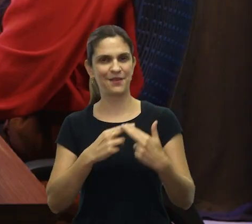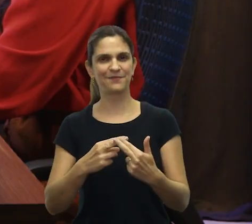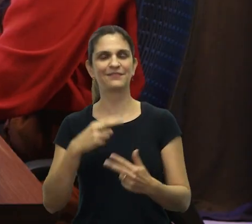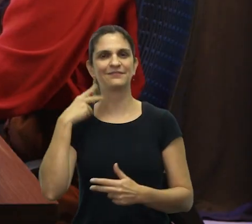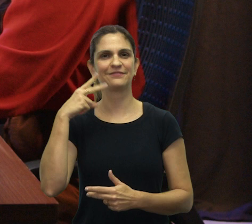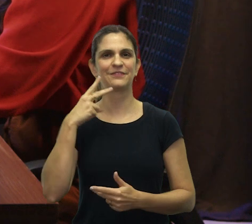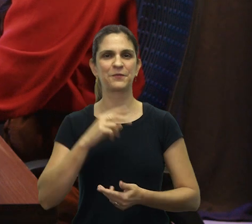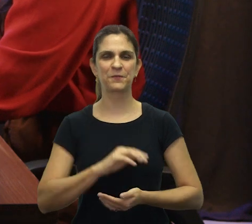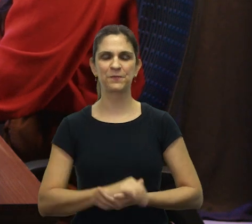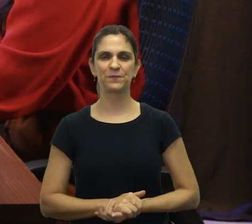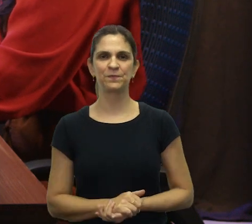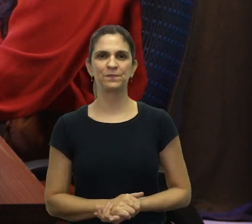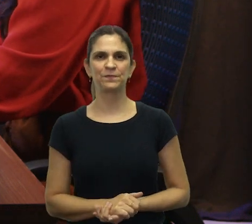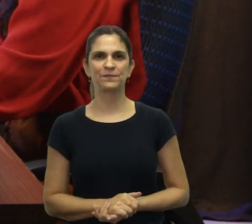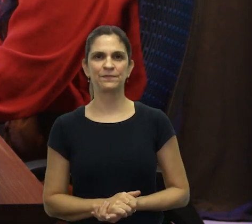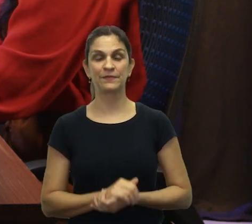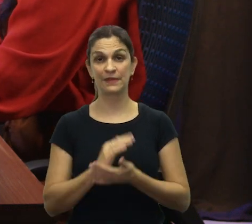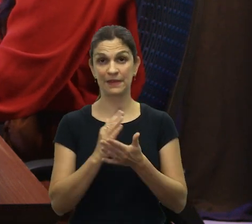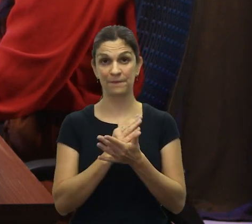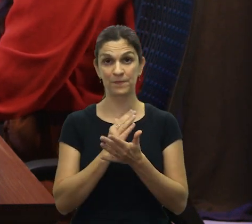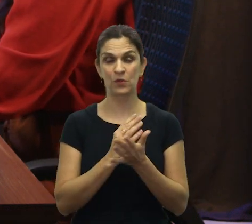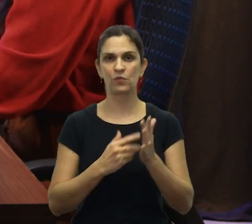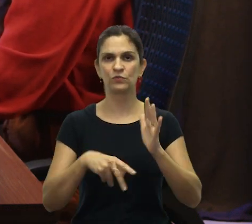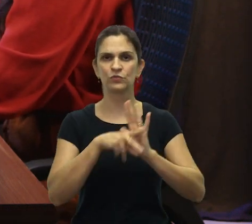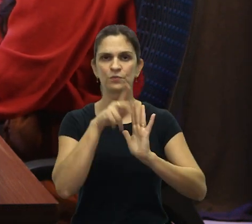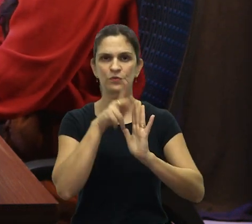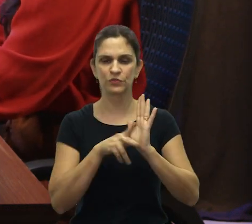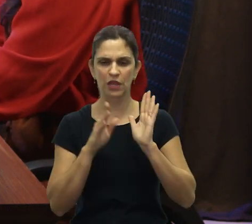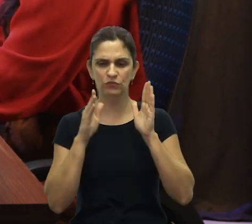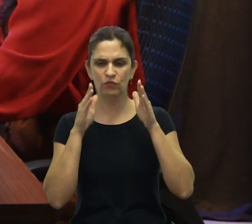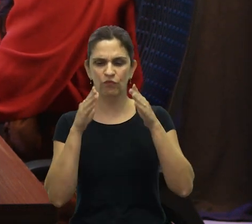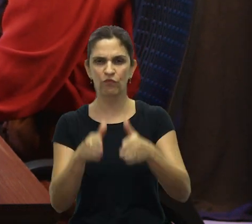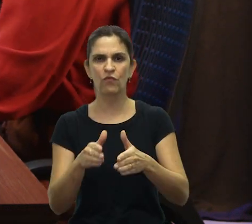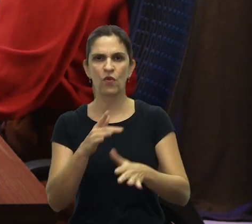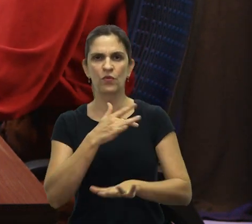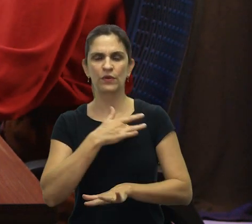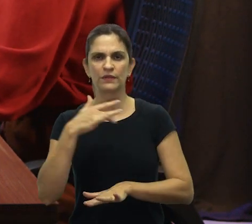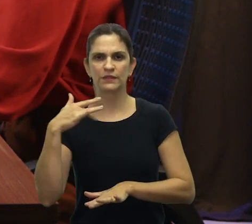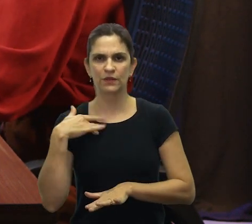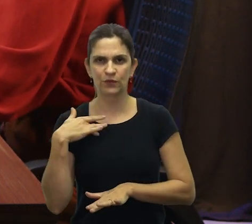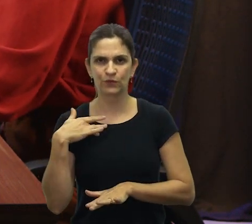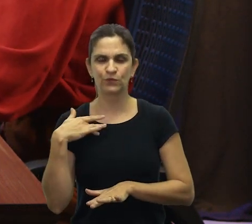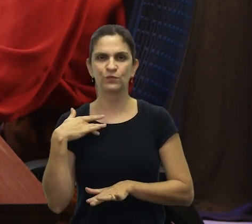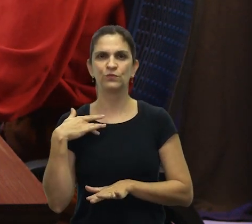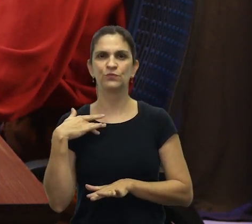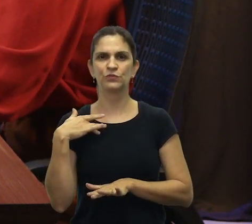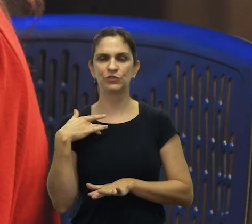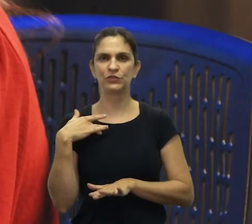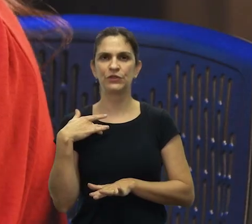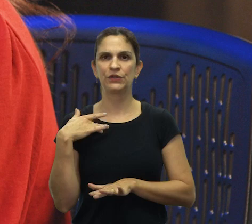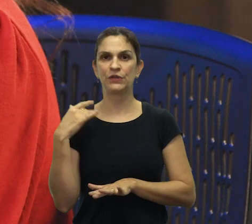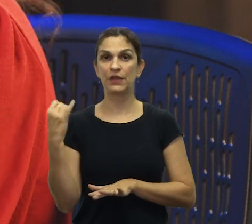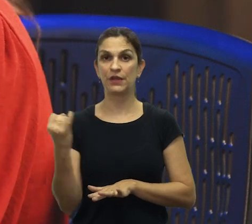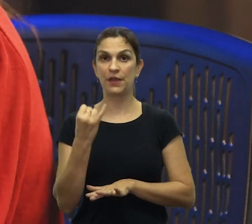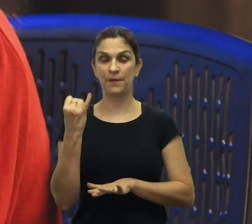vereador. Eu separei alguns projetos em relação à saúde que acho que toca muito essa questão da